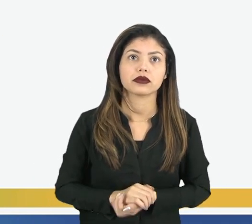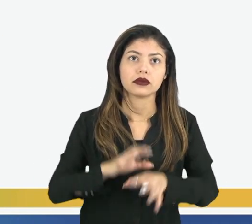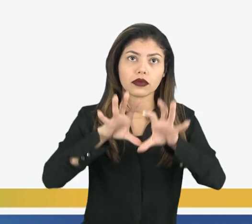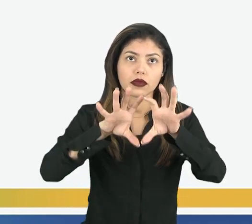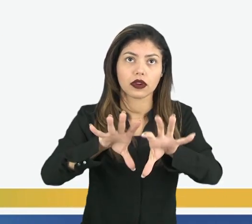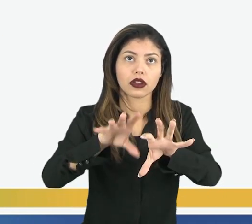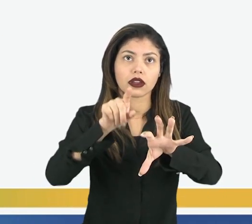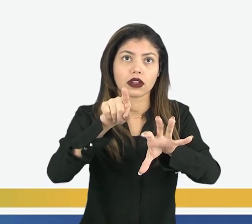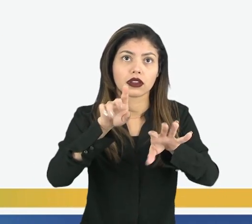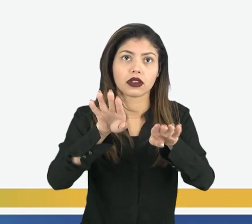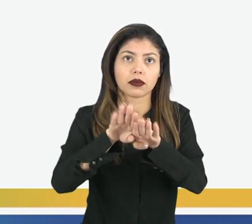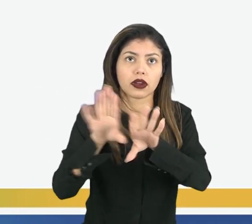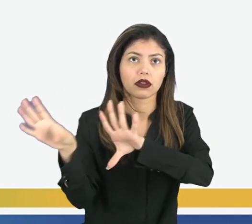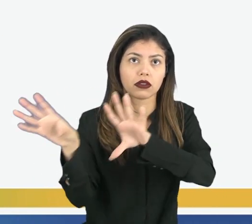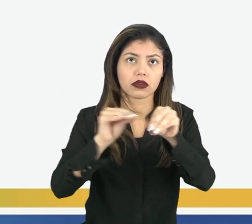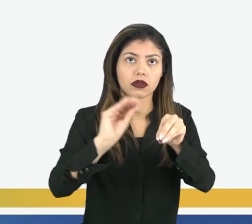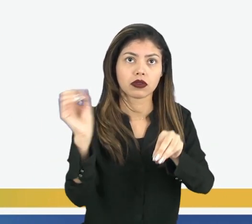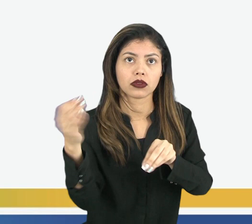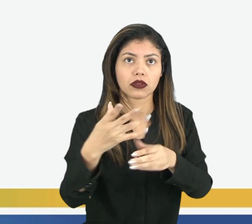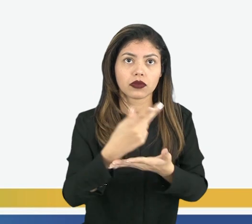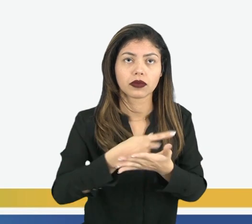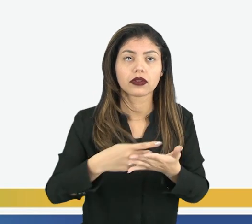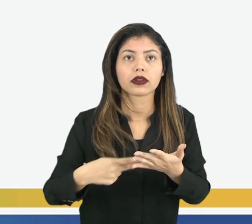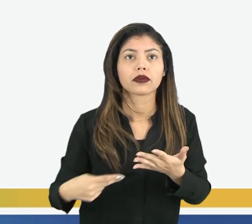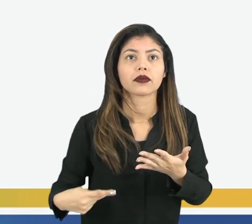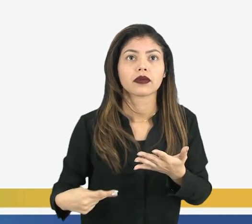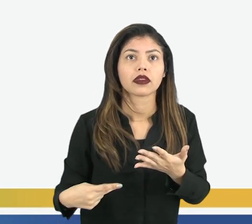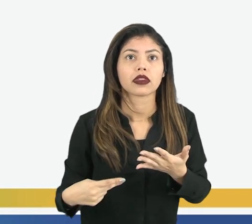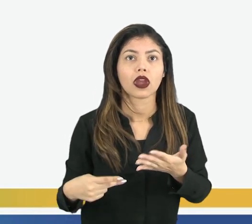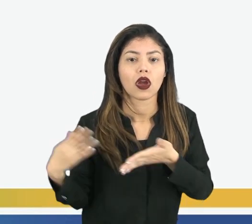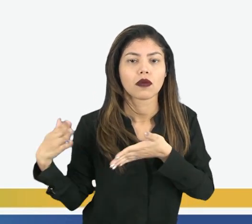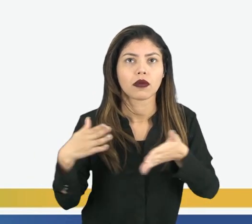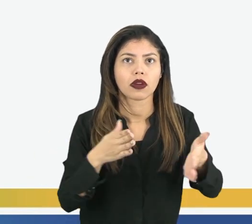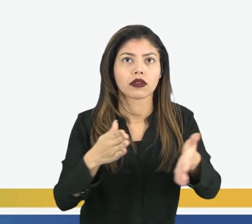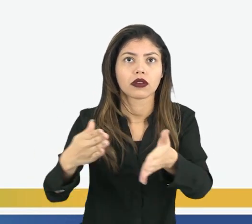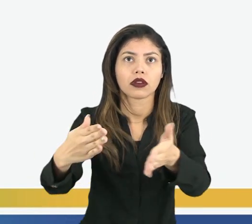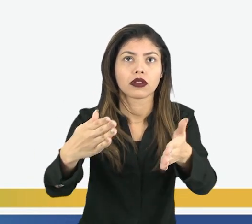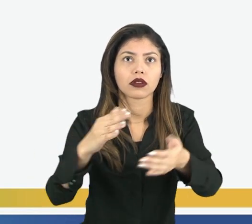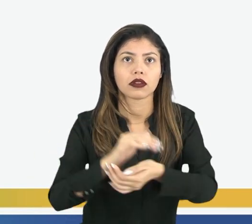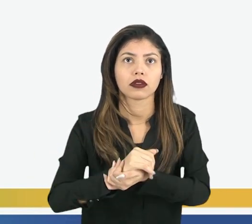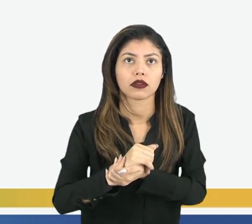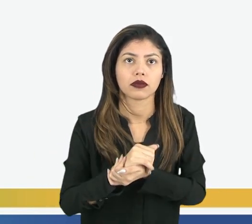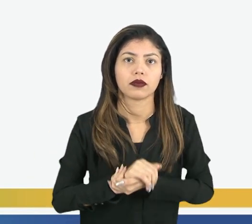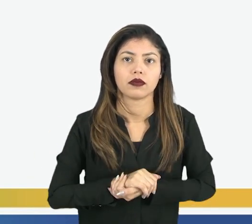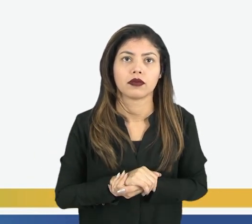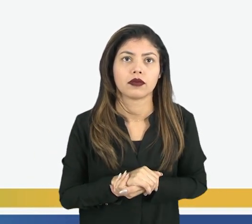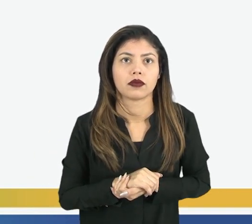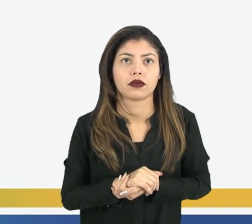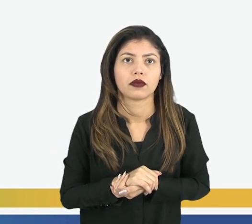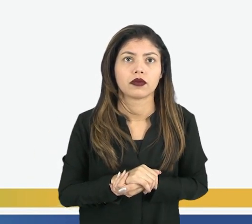Aqui nós trazemos um novo poema, No Meio do Caminho, de Carlos Drummond de Andrade.